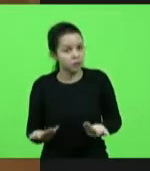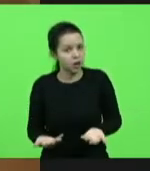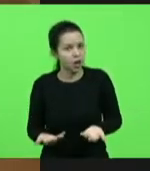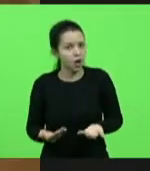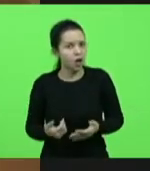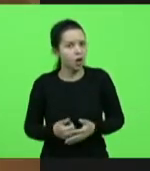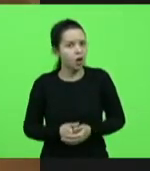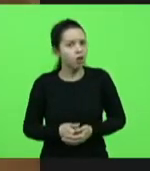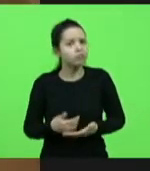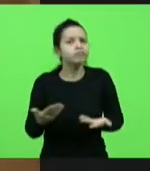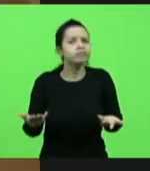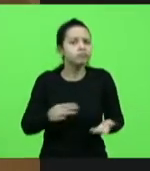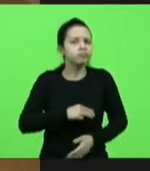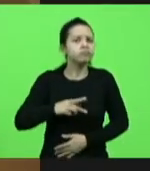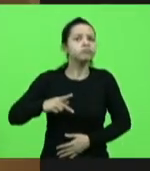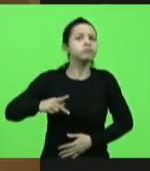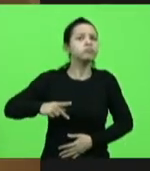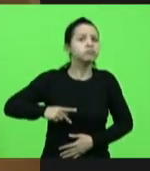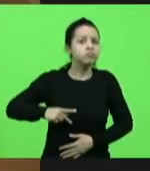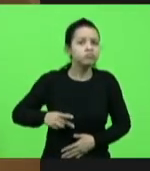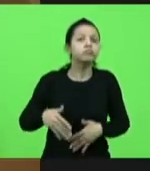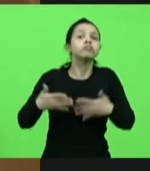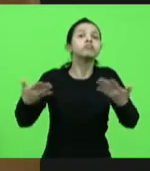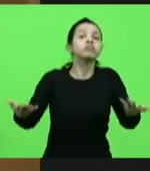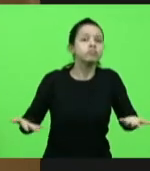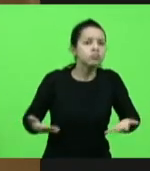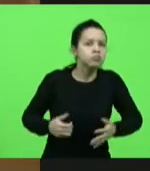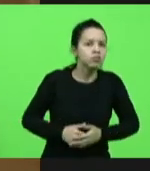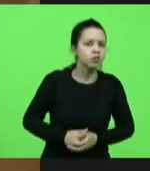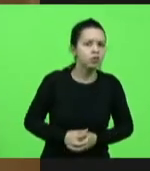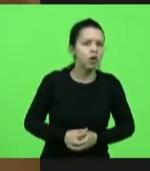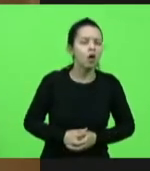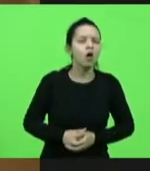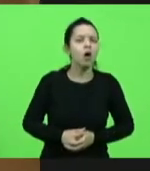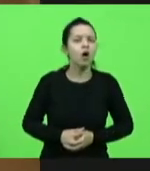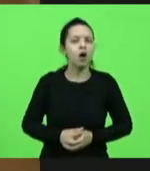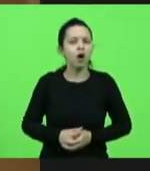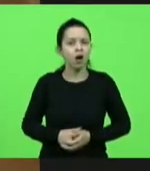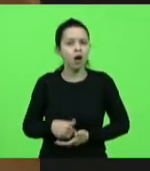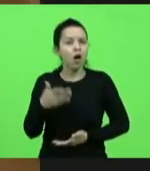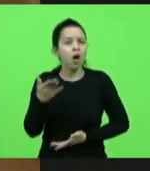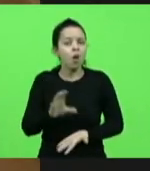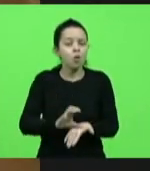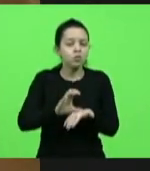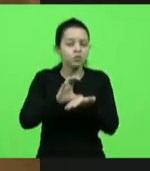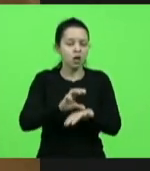Ministério Público. Alô, Ministério Público. Alô, Conselho Superior do Ministério Público.